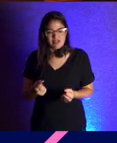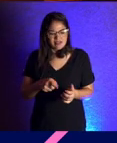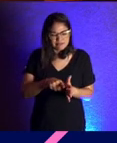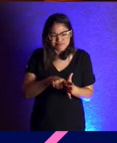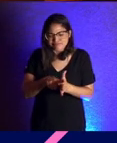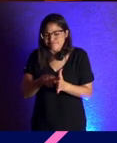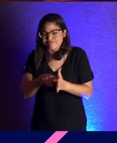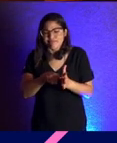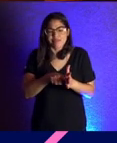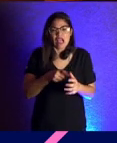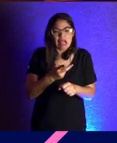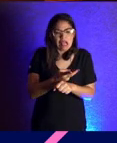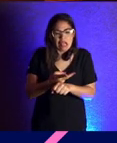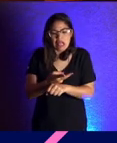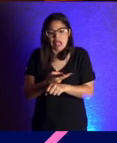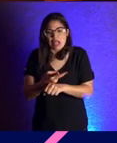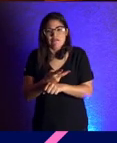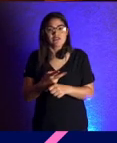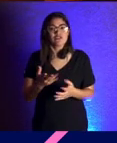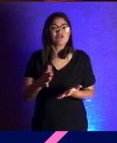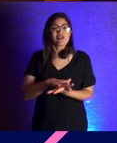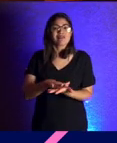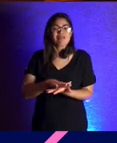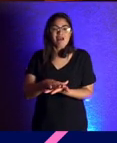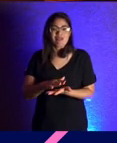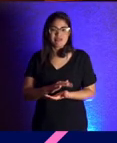tem muito para chegar no nível